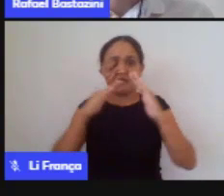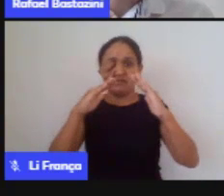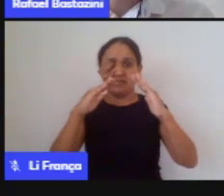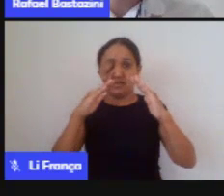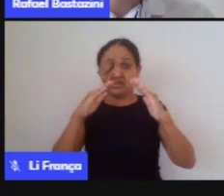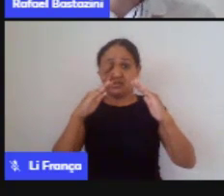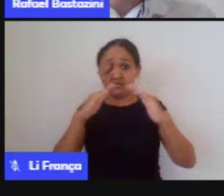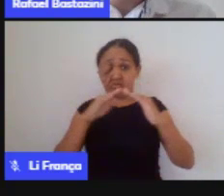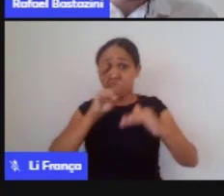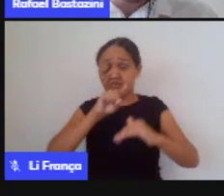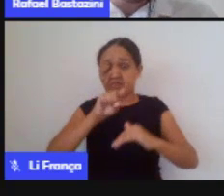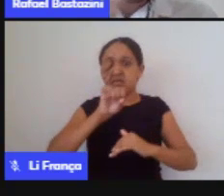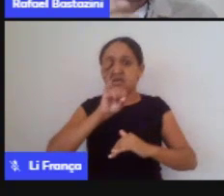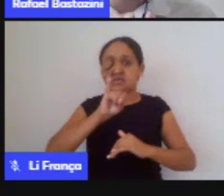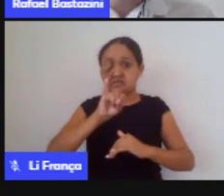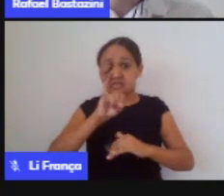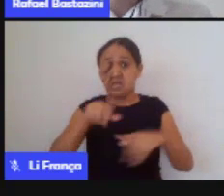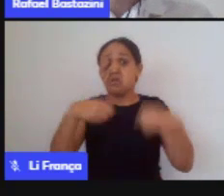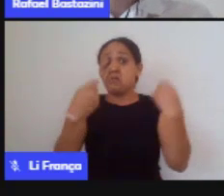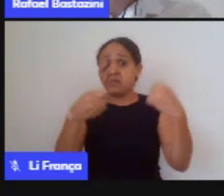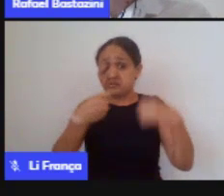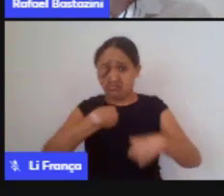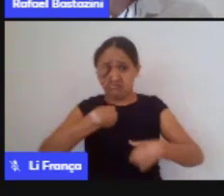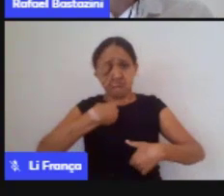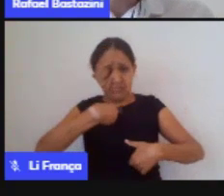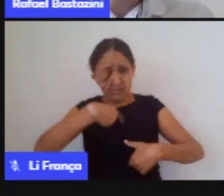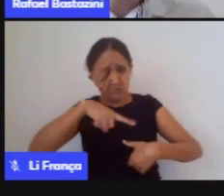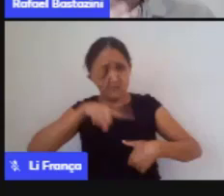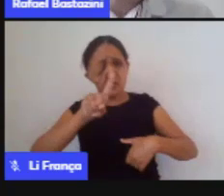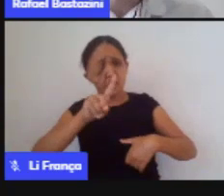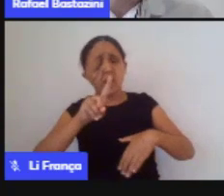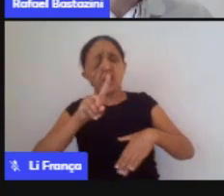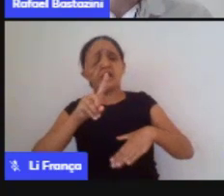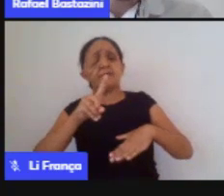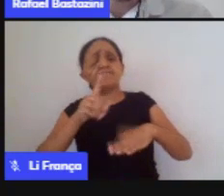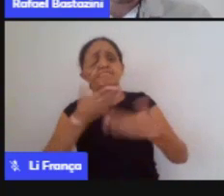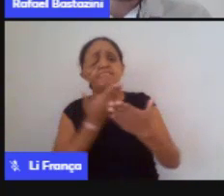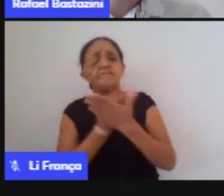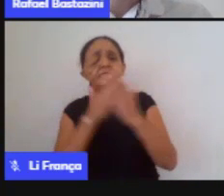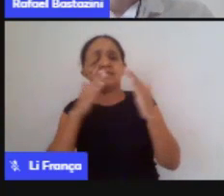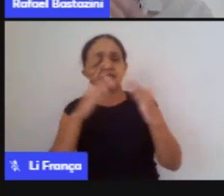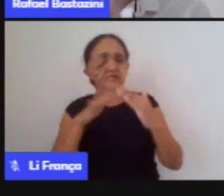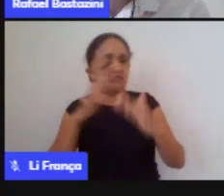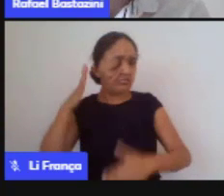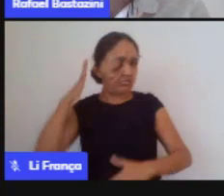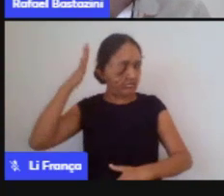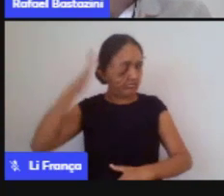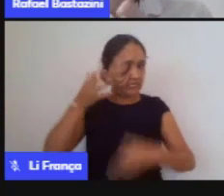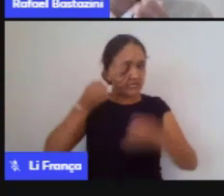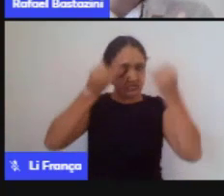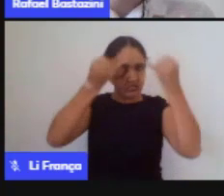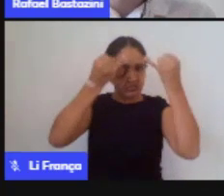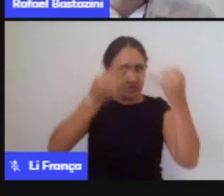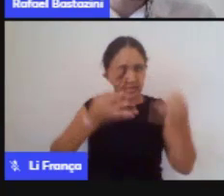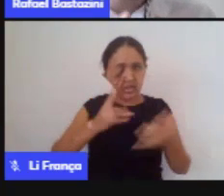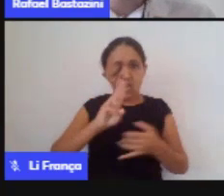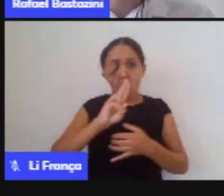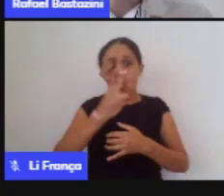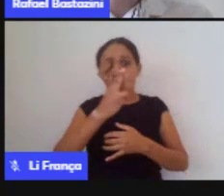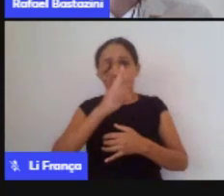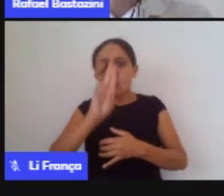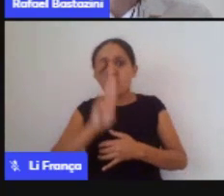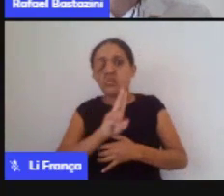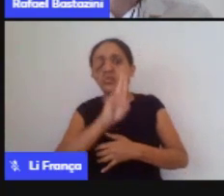for requisitado, nós vamos lá na escola de vocês fazer uma fala, ou vocês podem utilizar esse